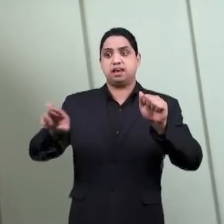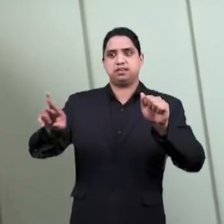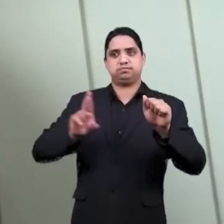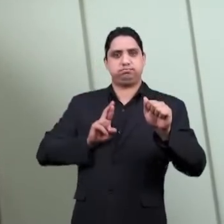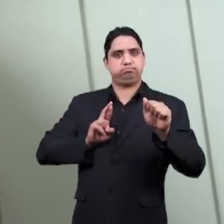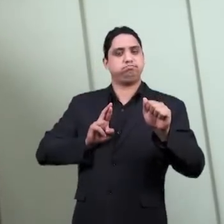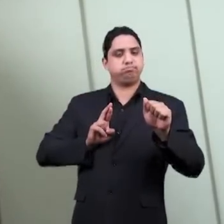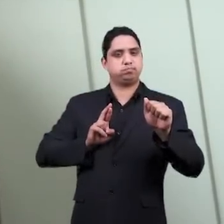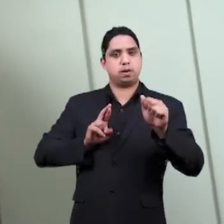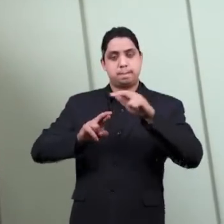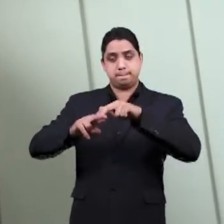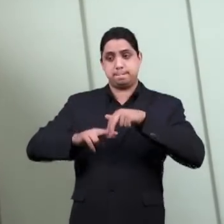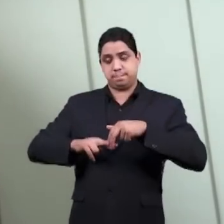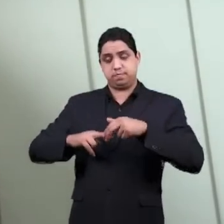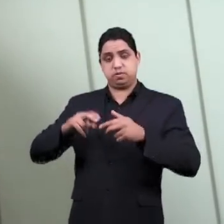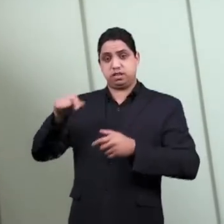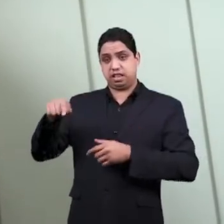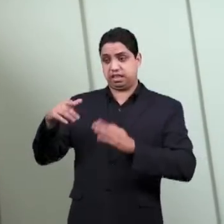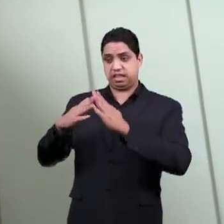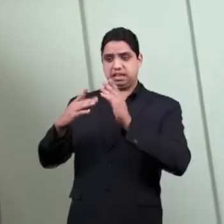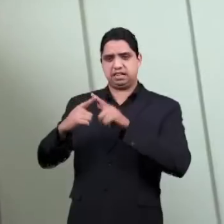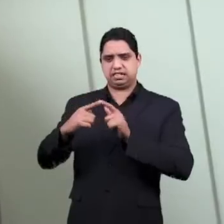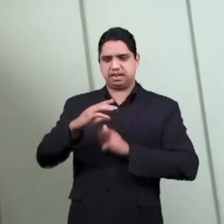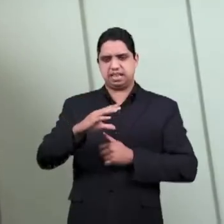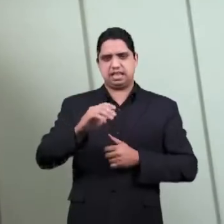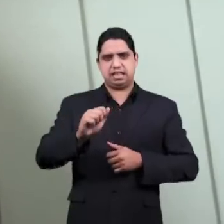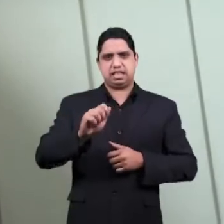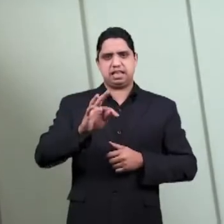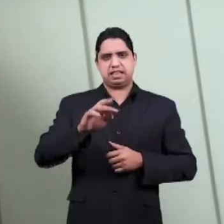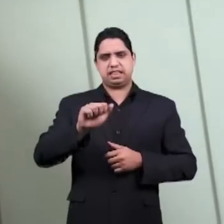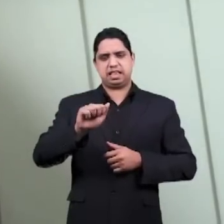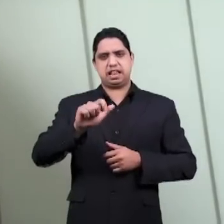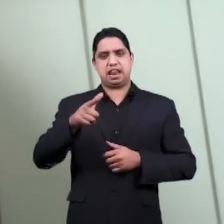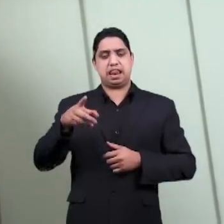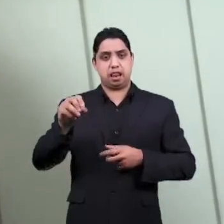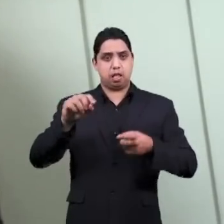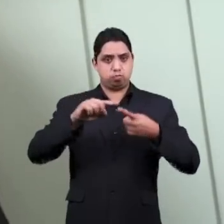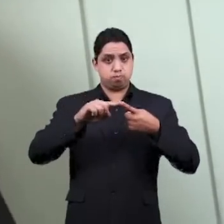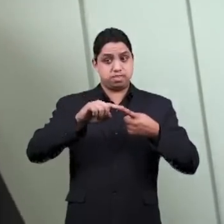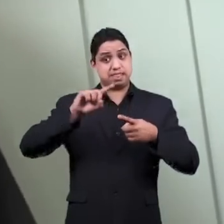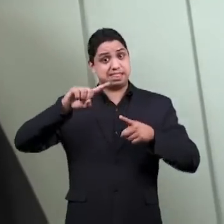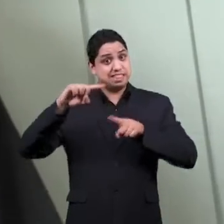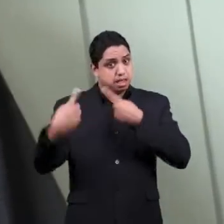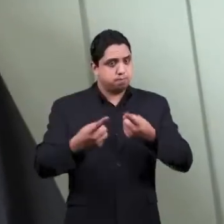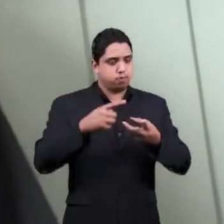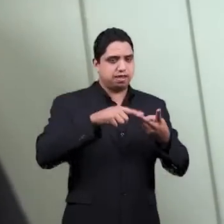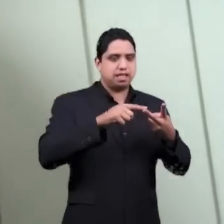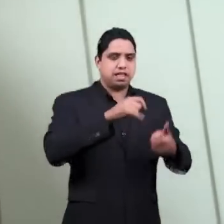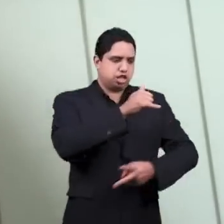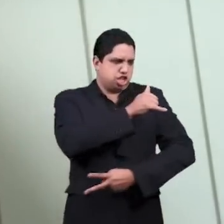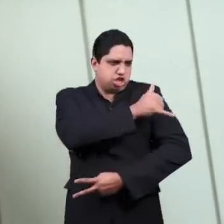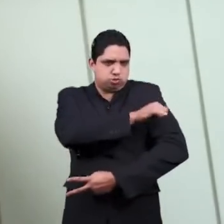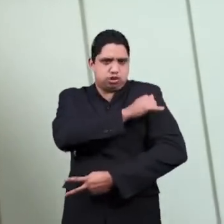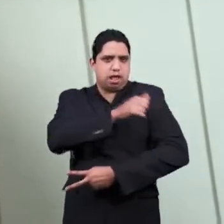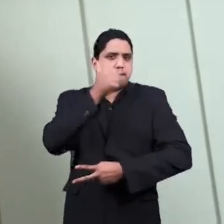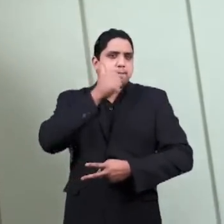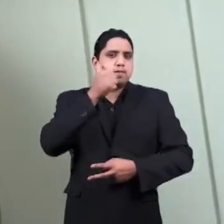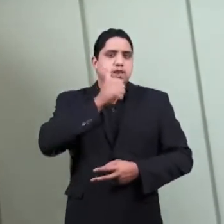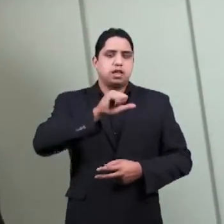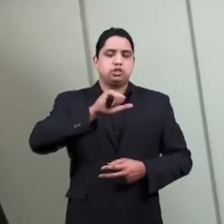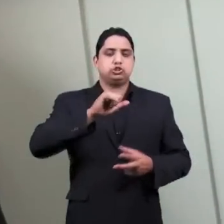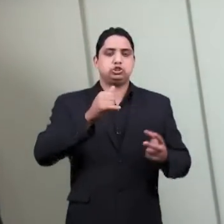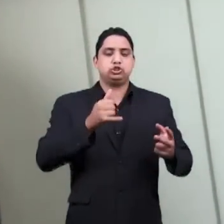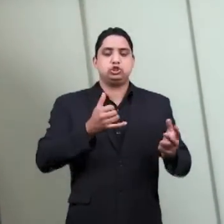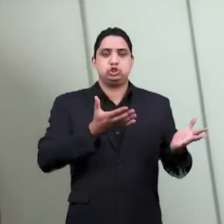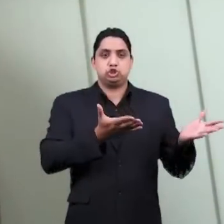responder ali pela igreja de Catalão. E logo em seguida vamos para o Rio de Janeiro, onde lá a jovem Jéssica, do grupo de